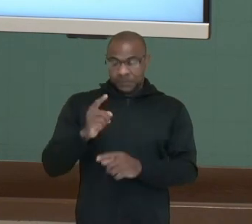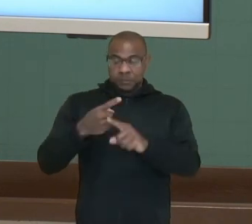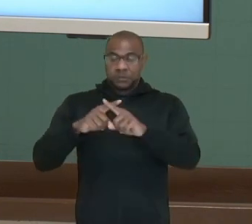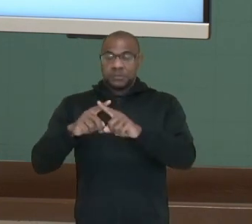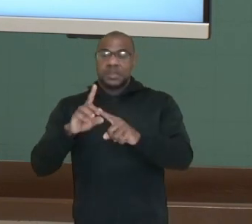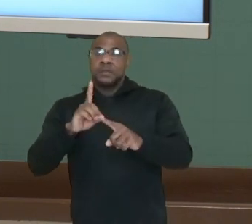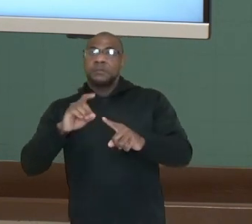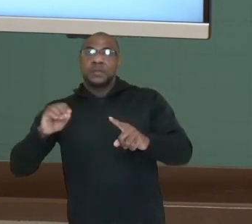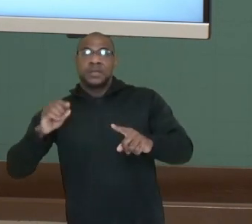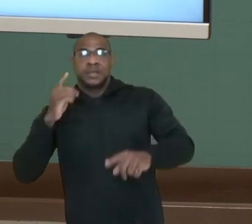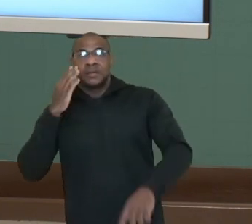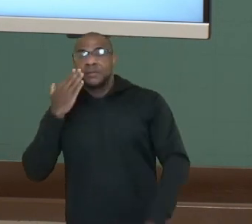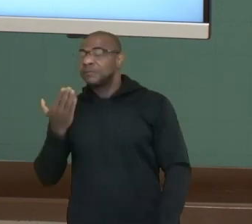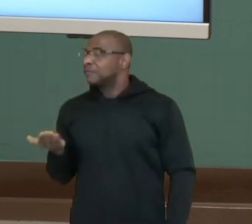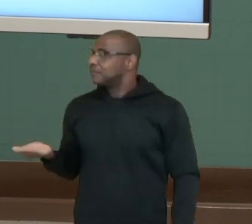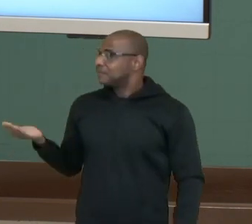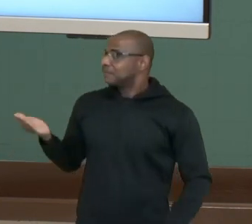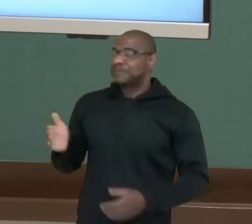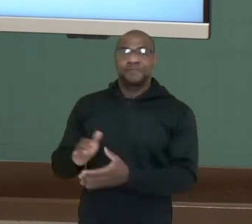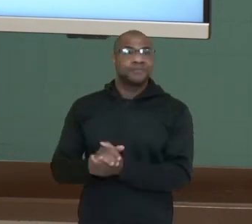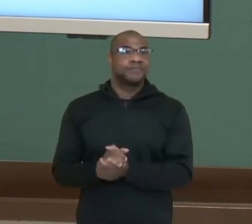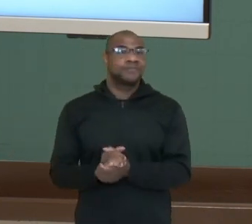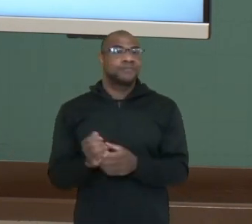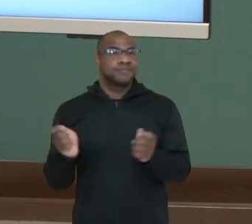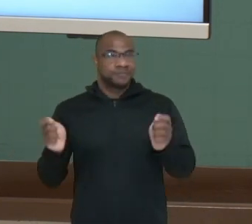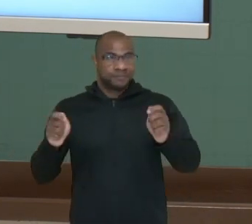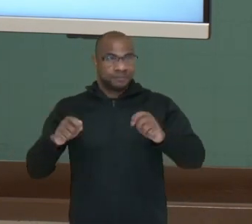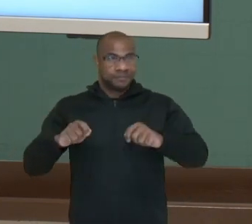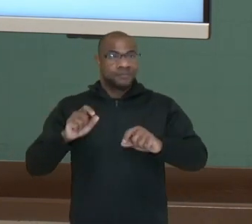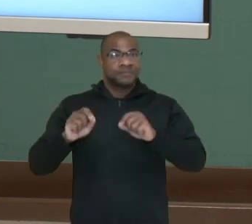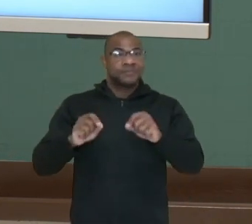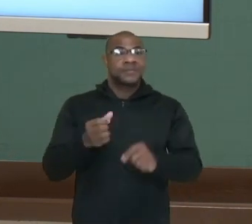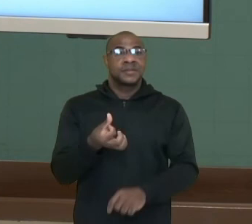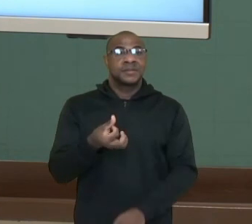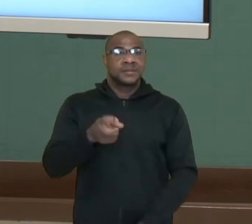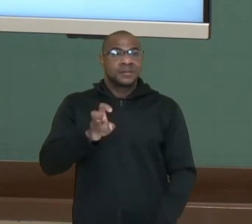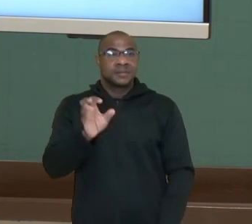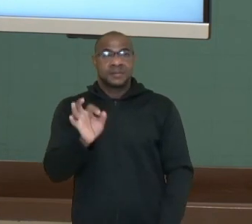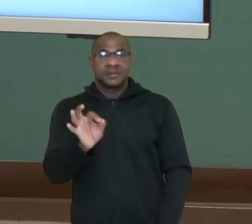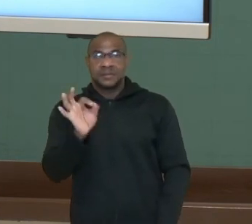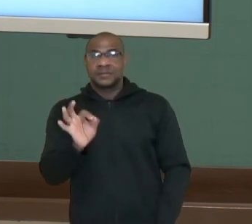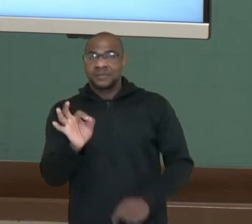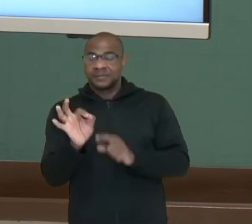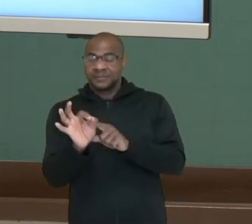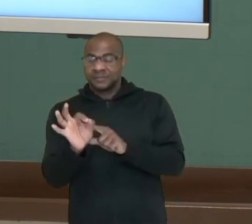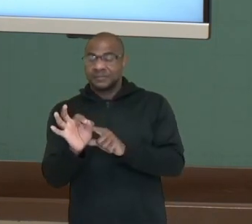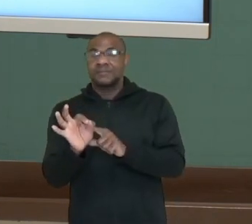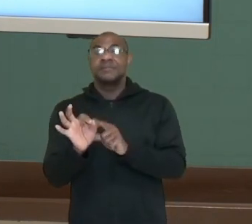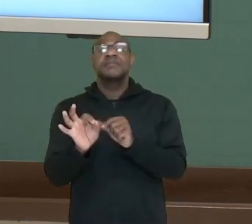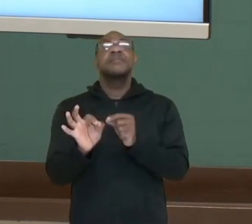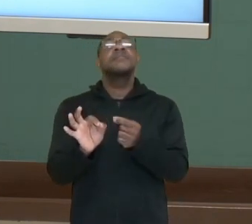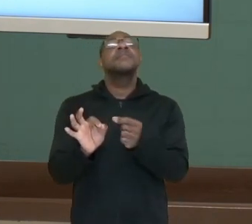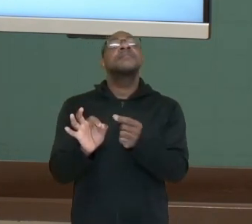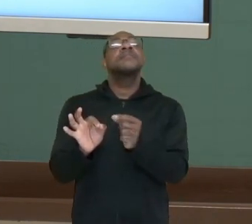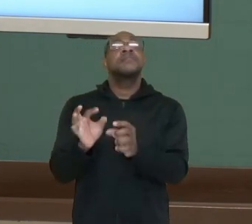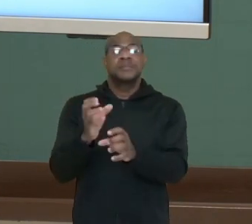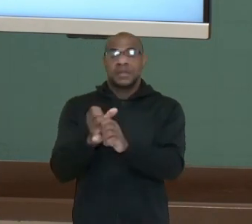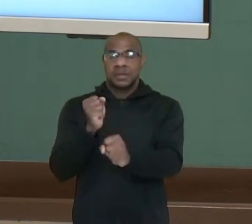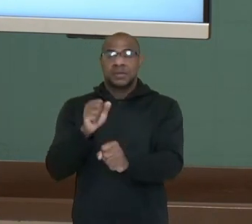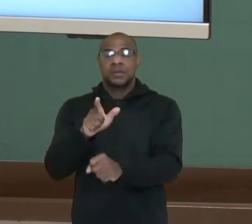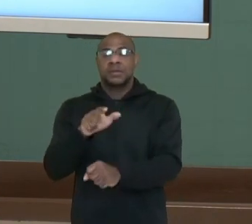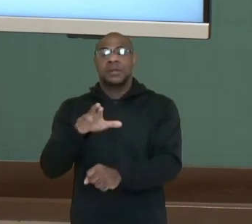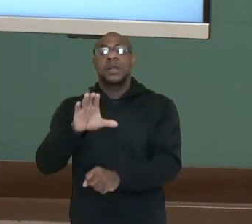em porcentagem é 65%, tá? Então, 65% do custo é o